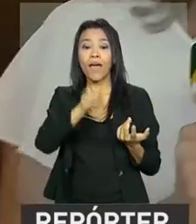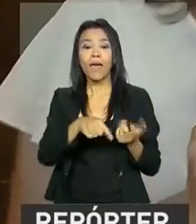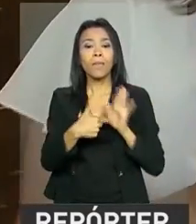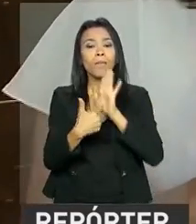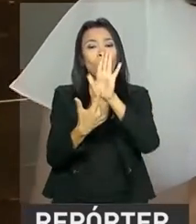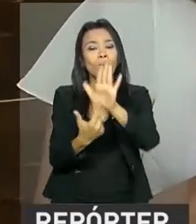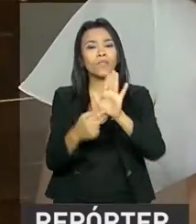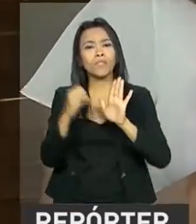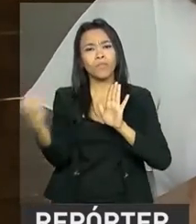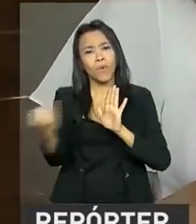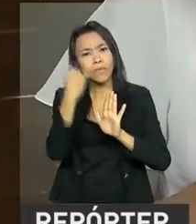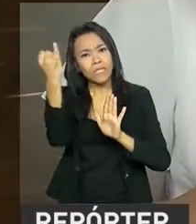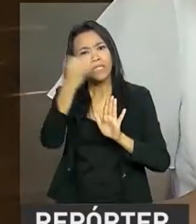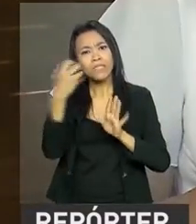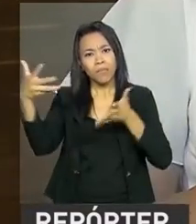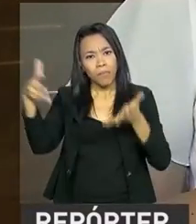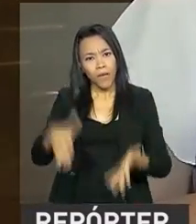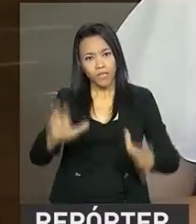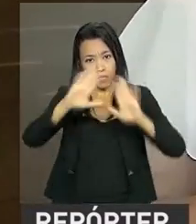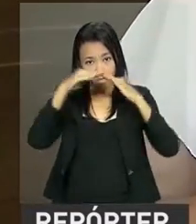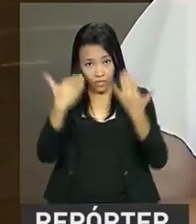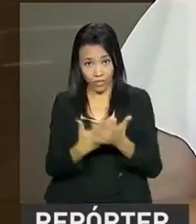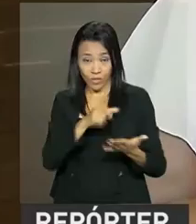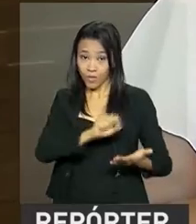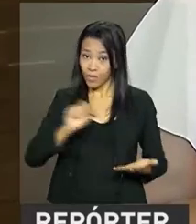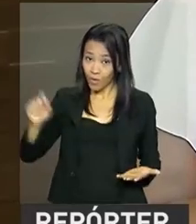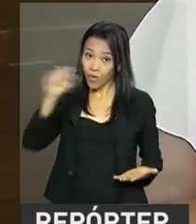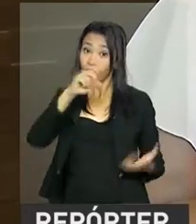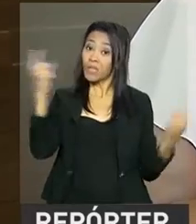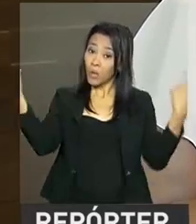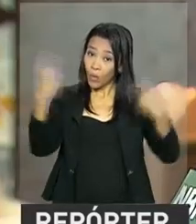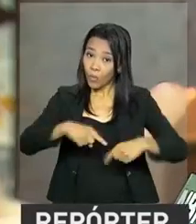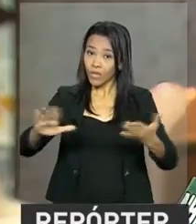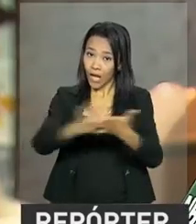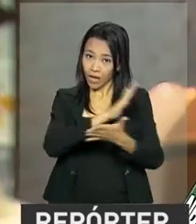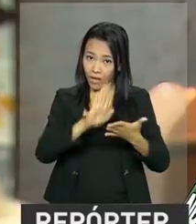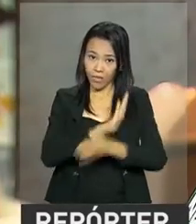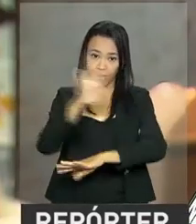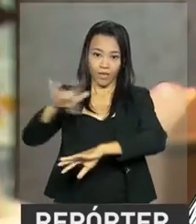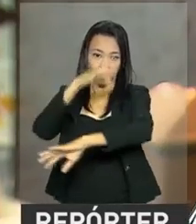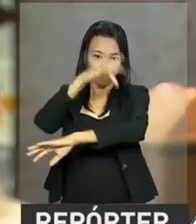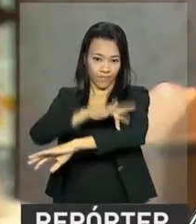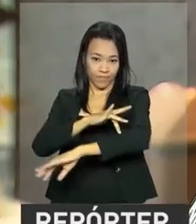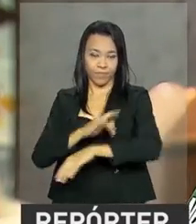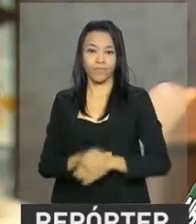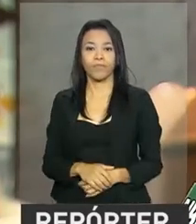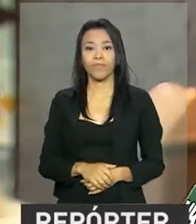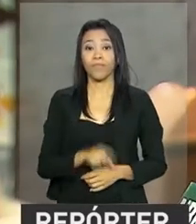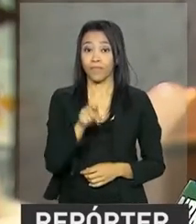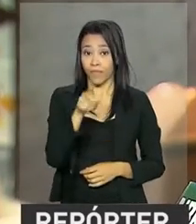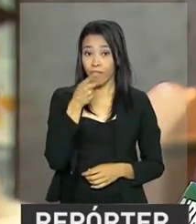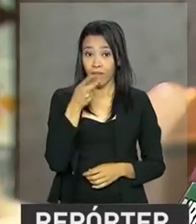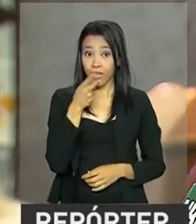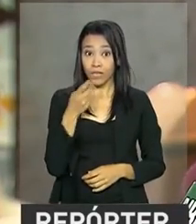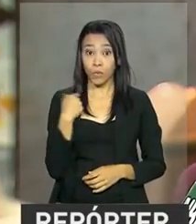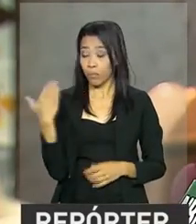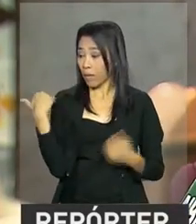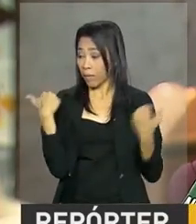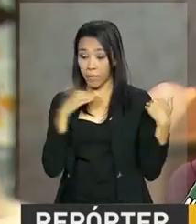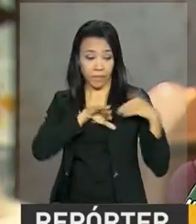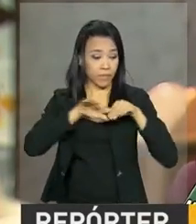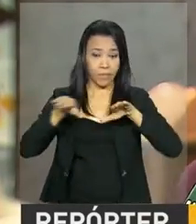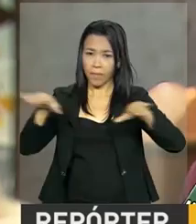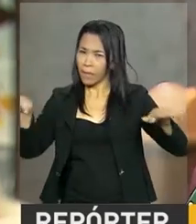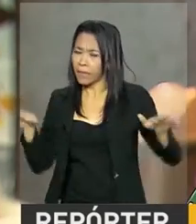demonstra a importância da participação das escolas no combate ao mosquito Aedes aegypti. Criou-se uma grande mobilização nas escolas, envolveu a